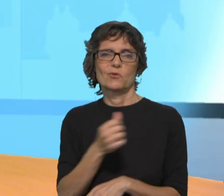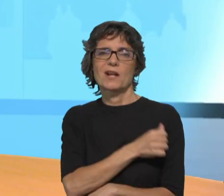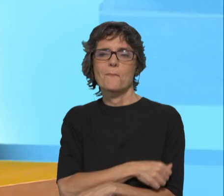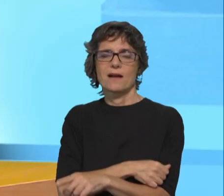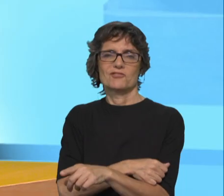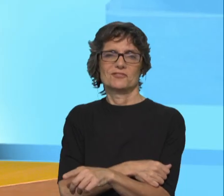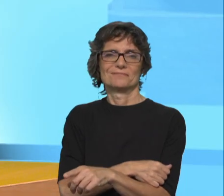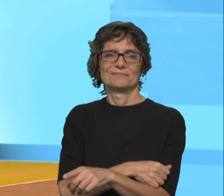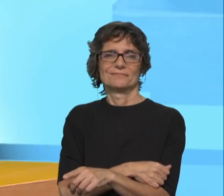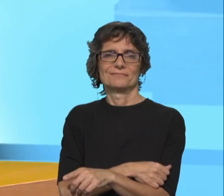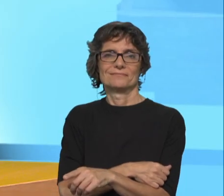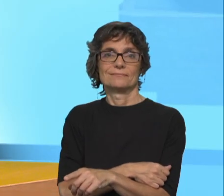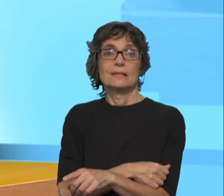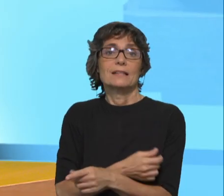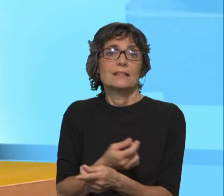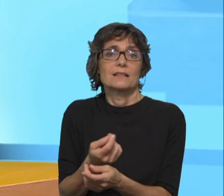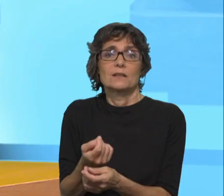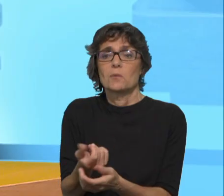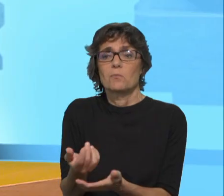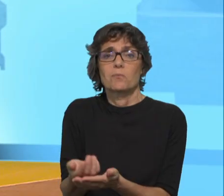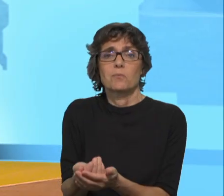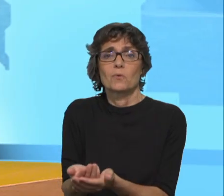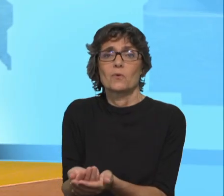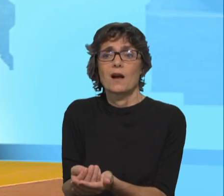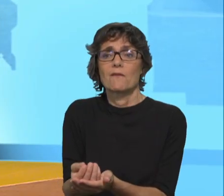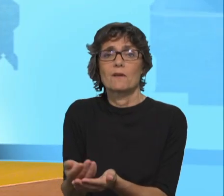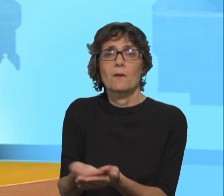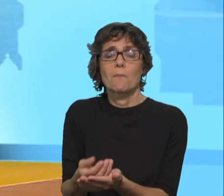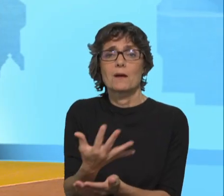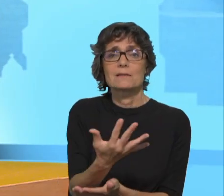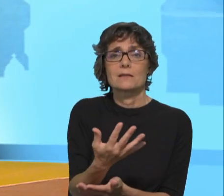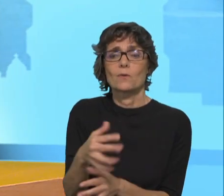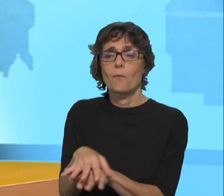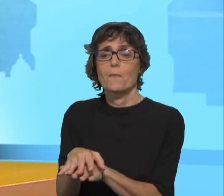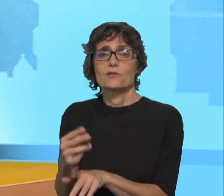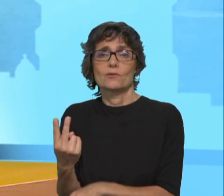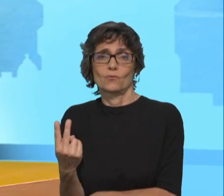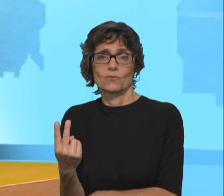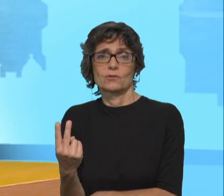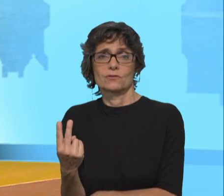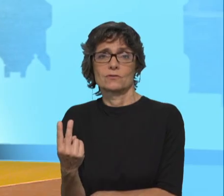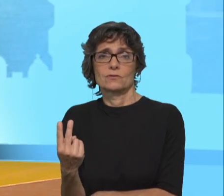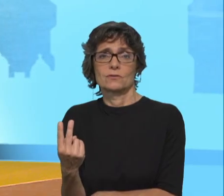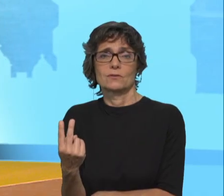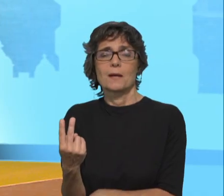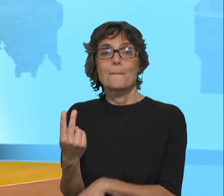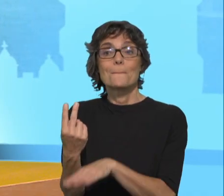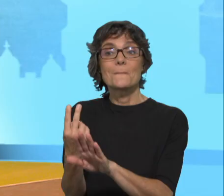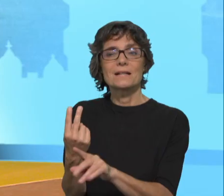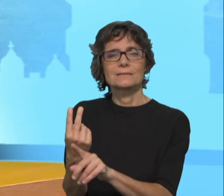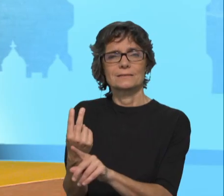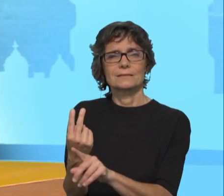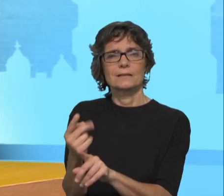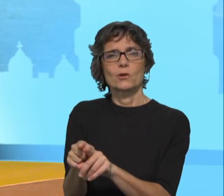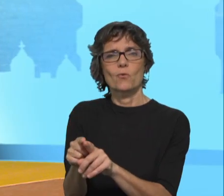rapaz que tinha imensamente pouco. Tinha 5 pães e 2 peixes. E o pouco que existe em